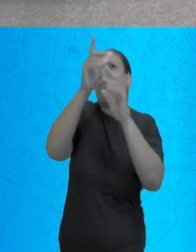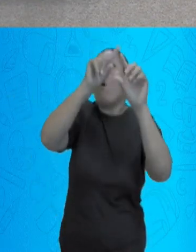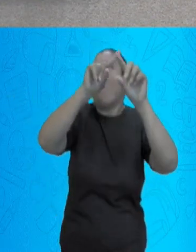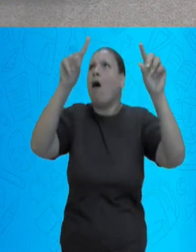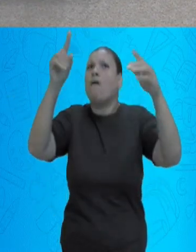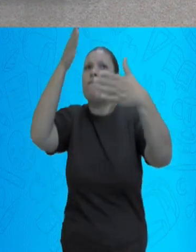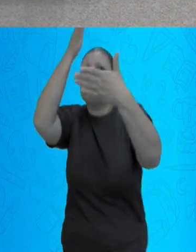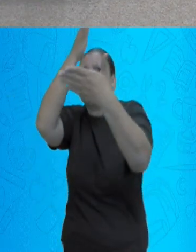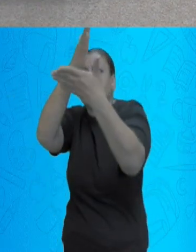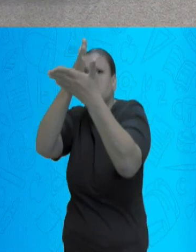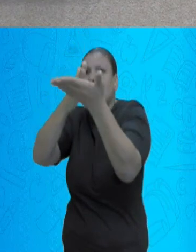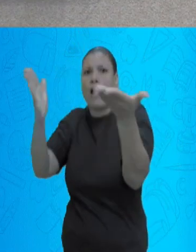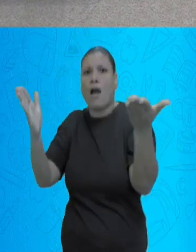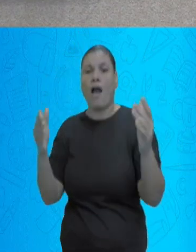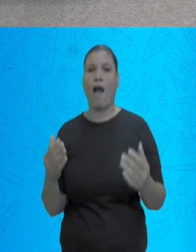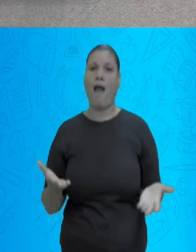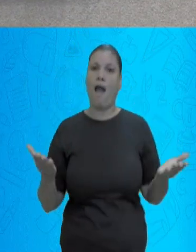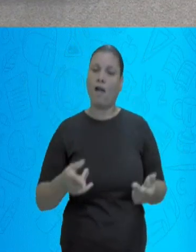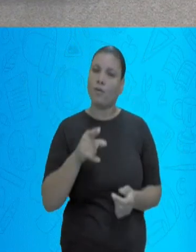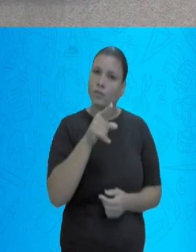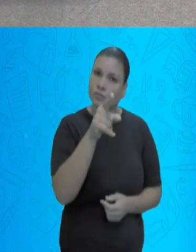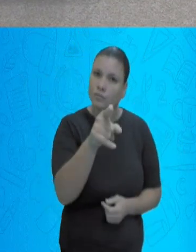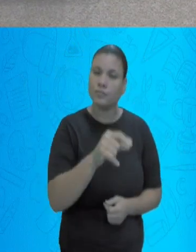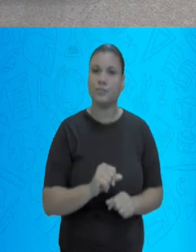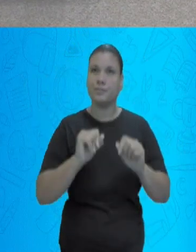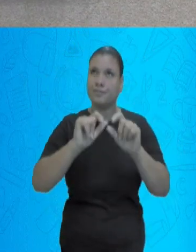vocês. Acessem a plataforma